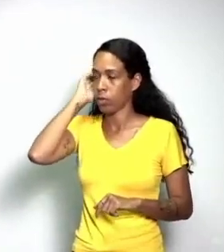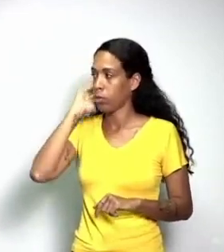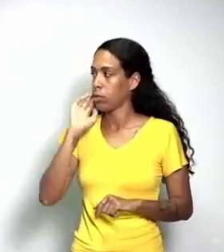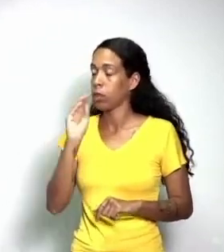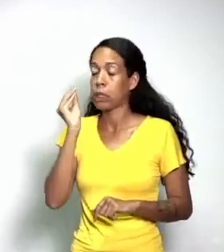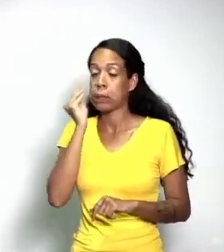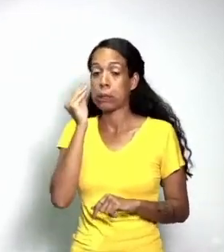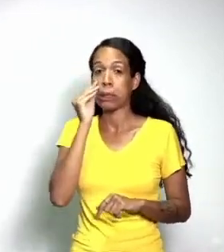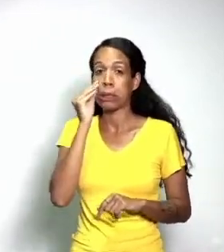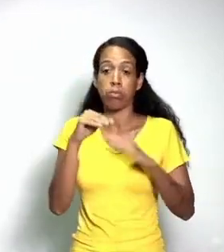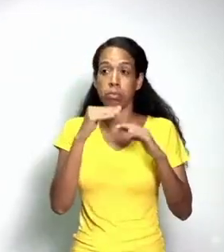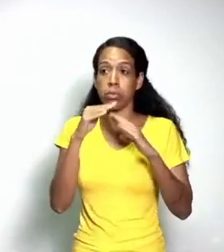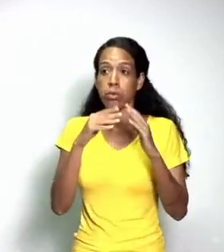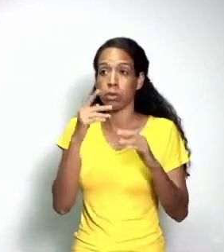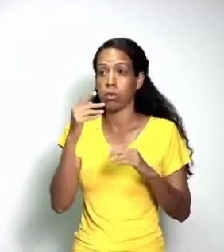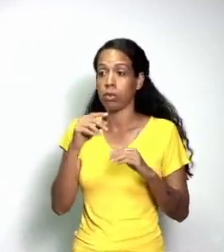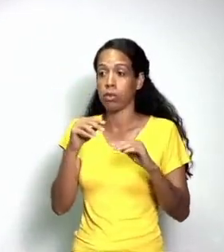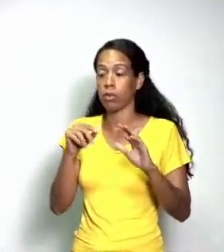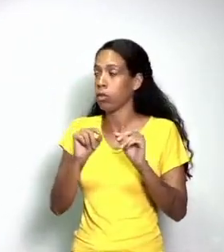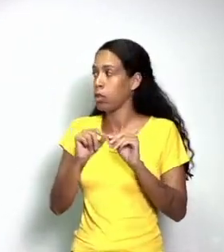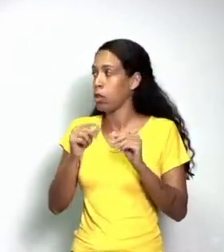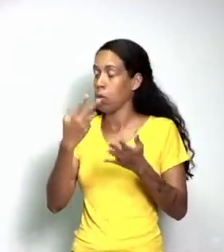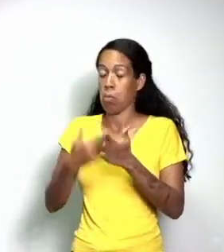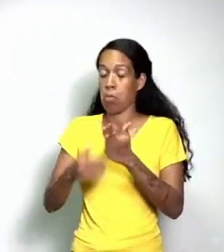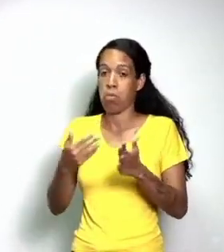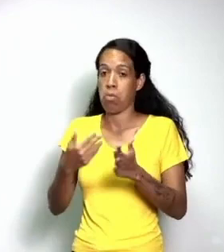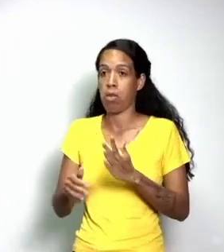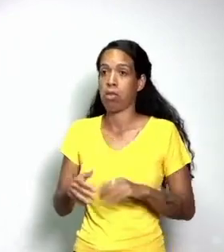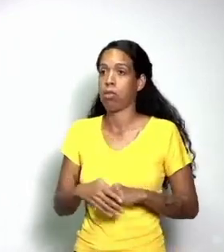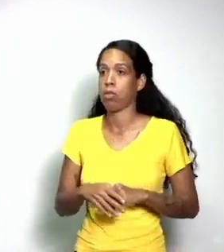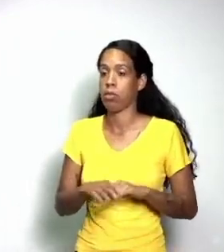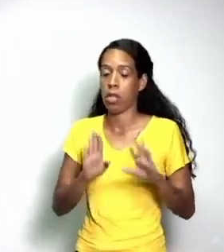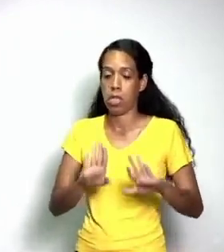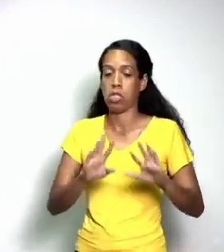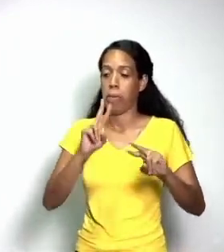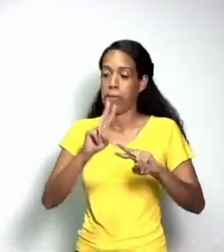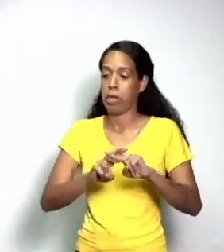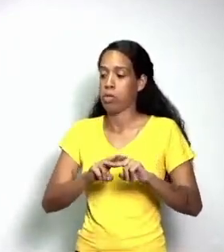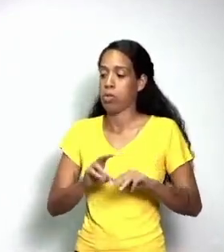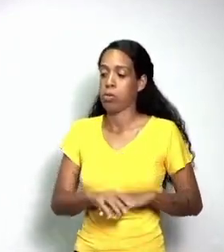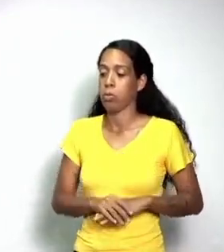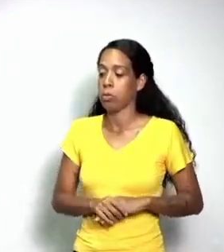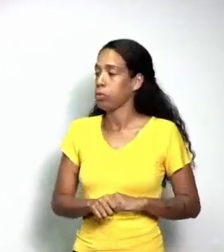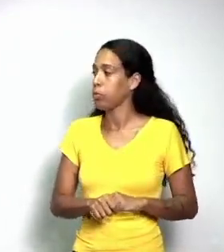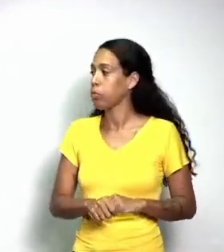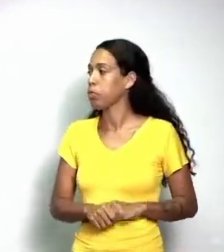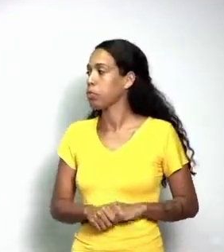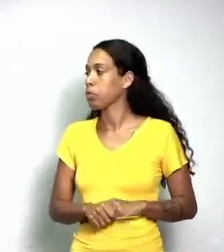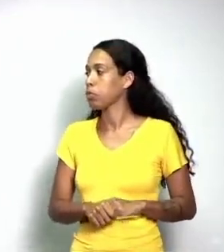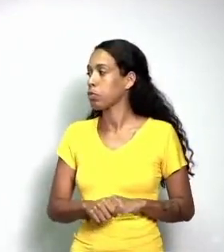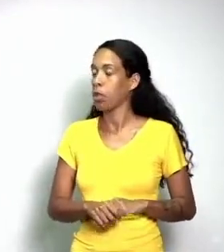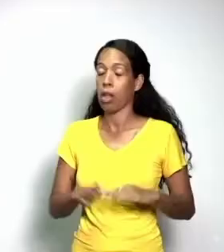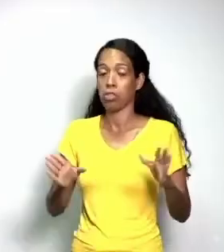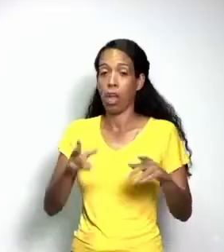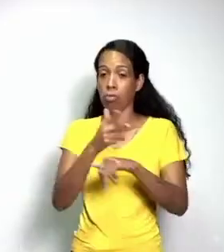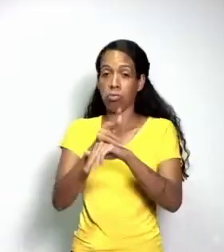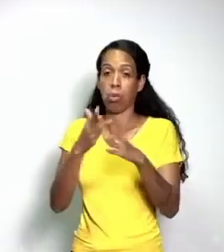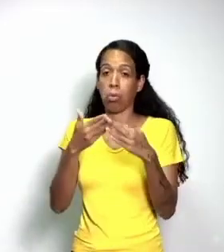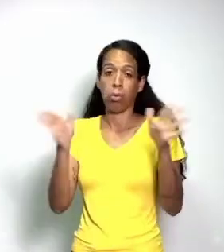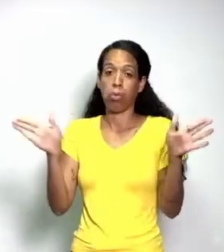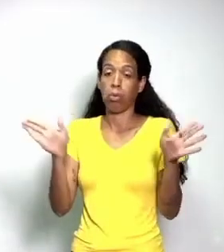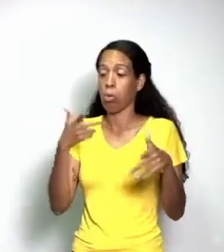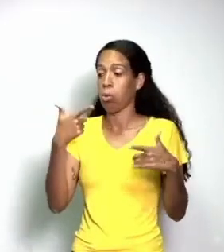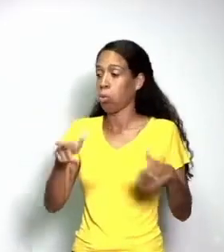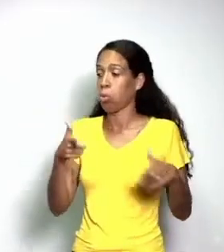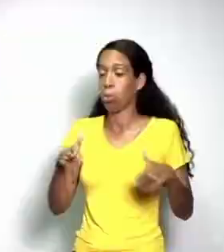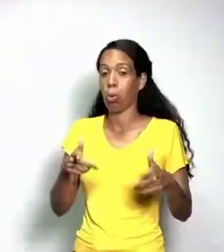acessórios desses periféricos não se percam, a gente deixa preso neles. E é isso, a câmera está solta, ela não tem mais